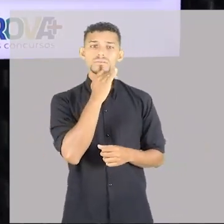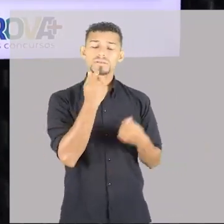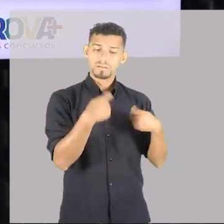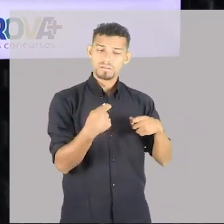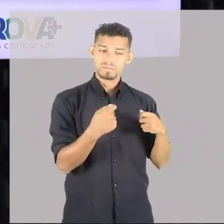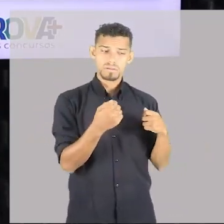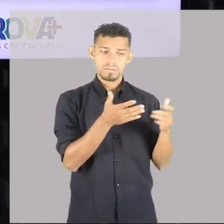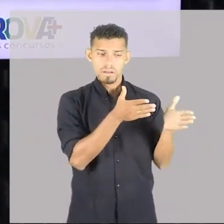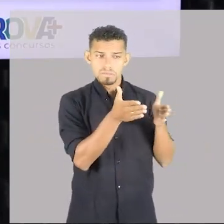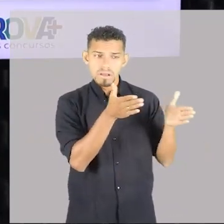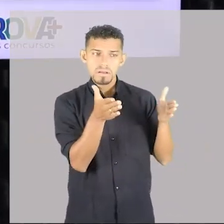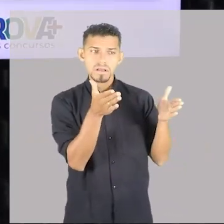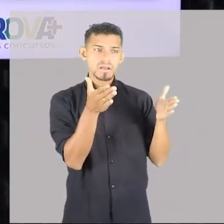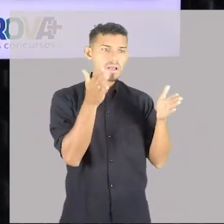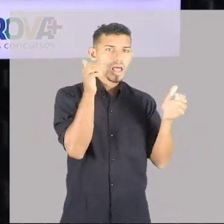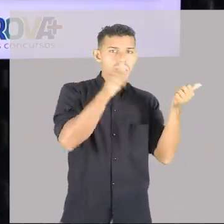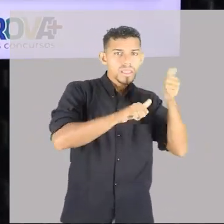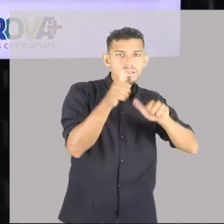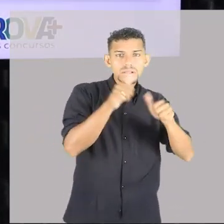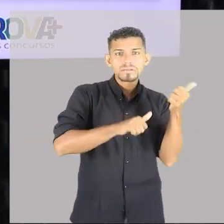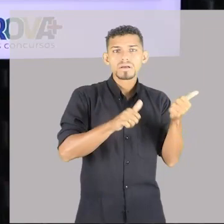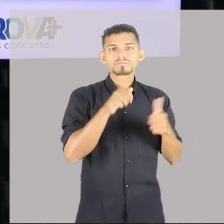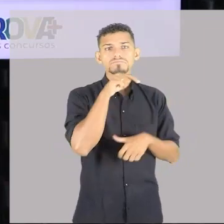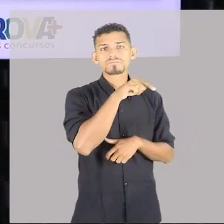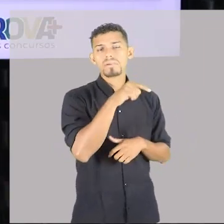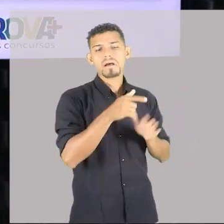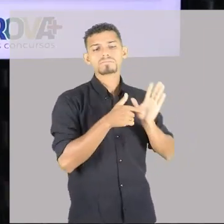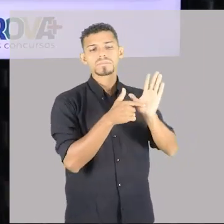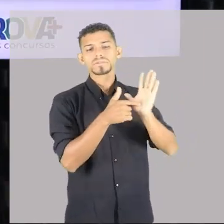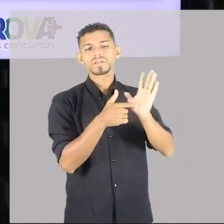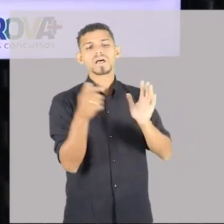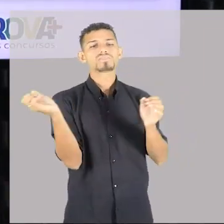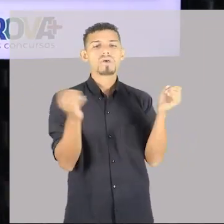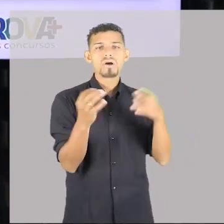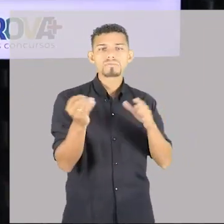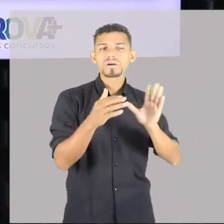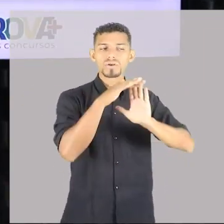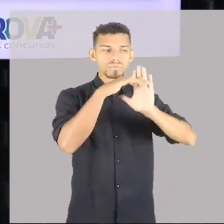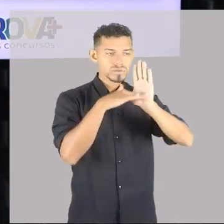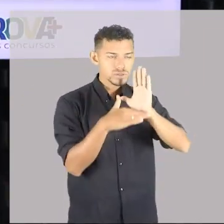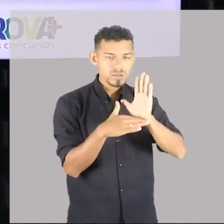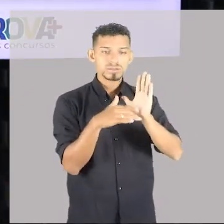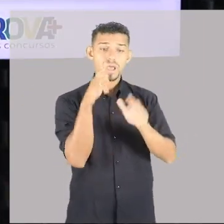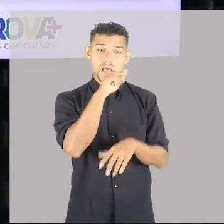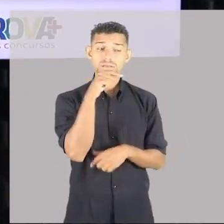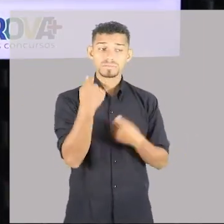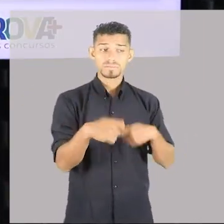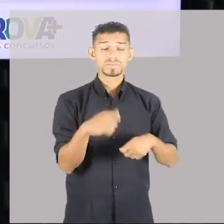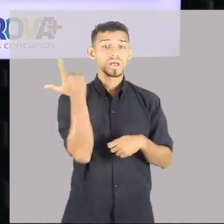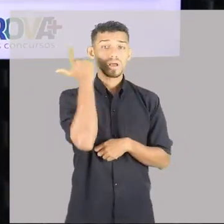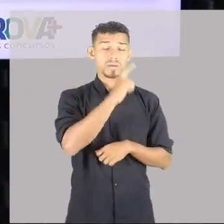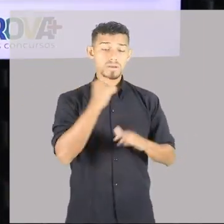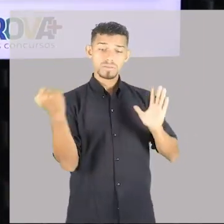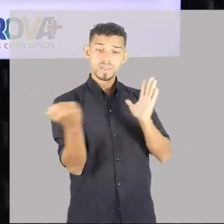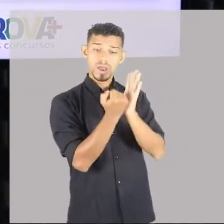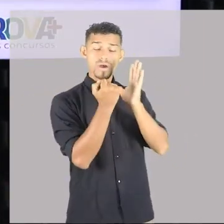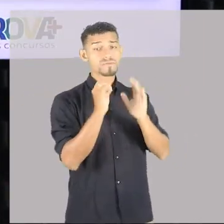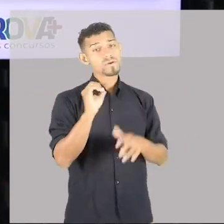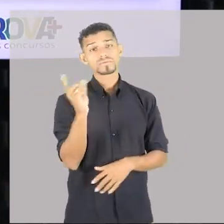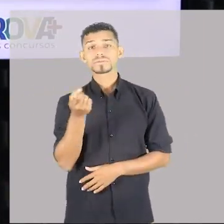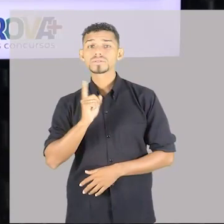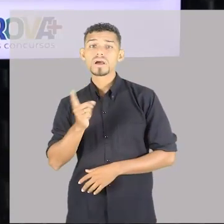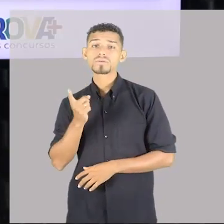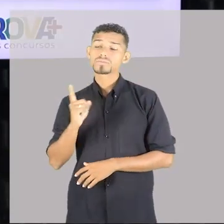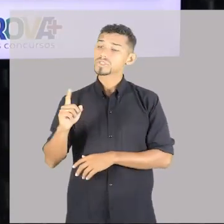recorrer, dele rever essa decisão, dele apresentar nova argumentação, dessa decisão ser confirmada ou não,